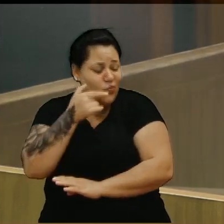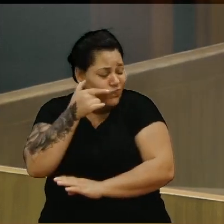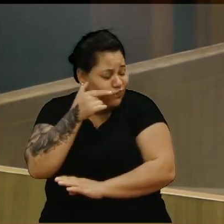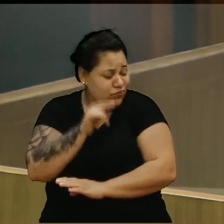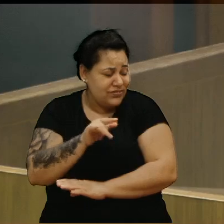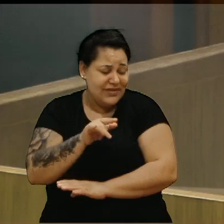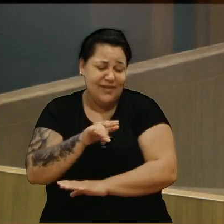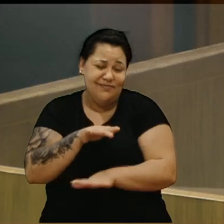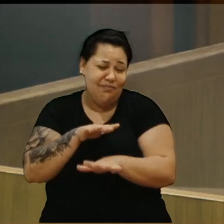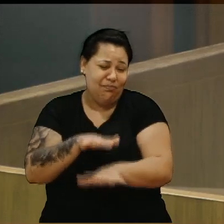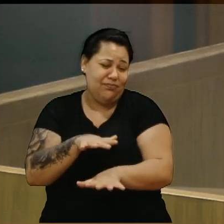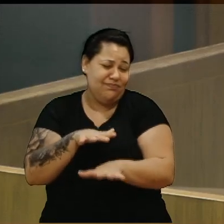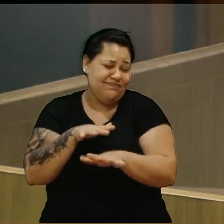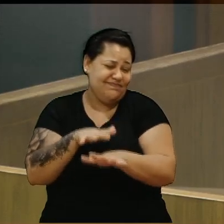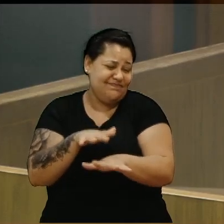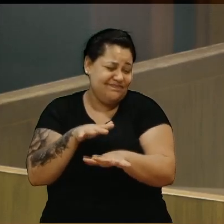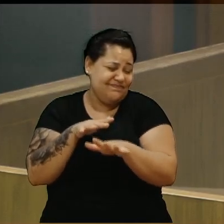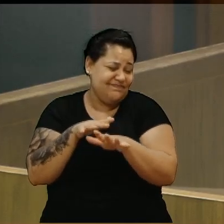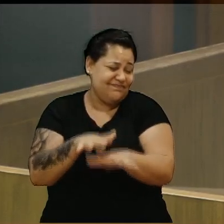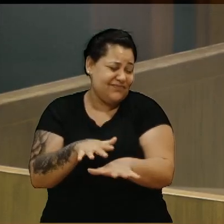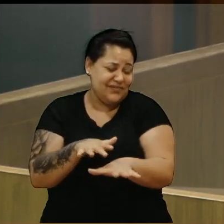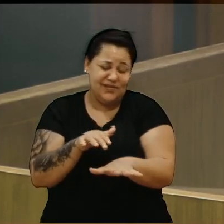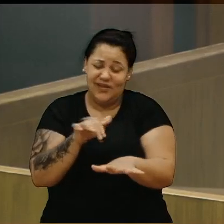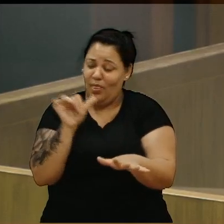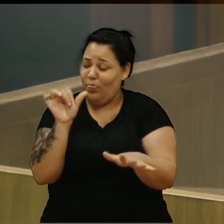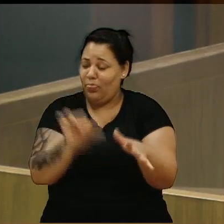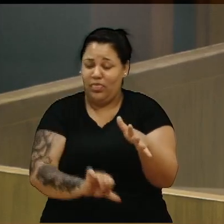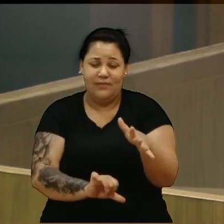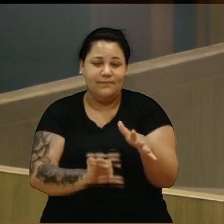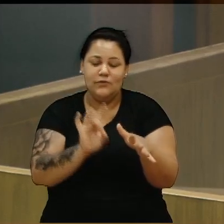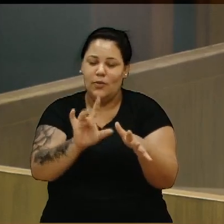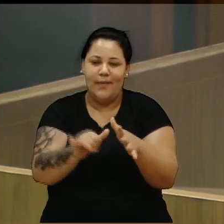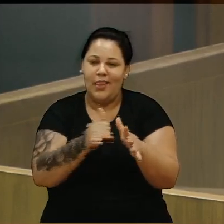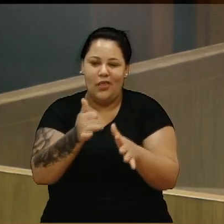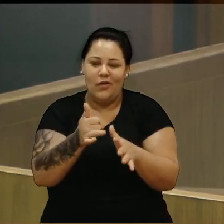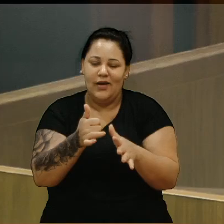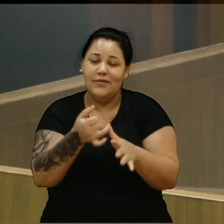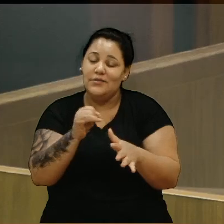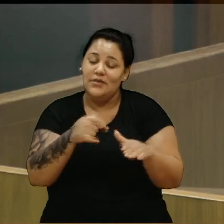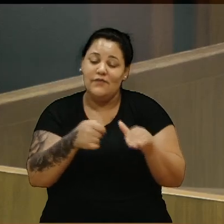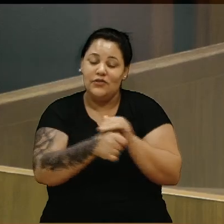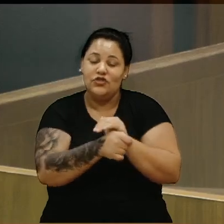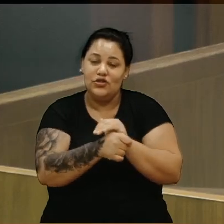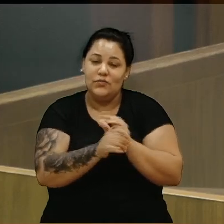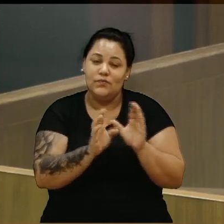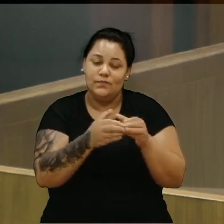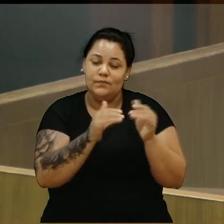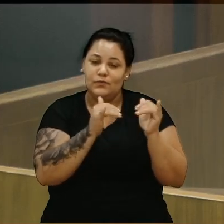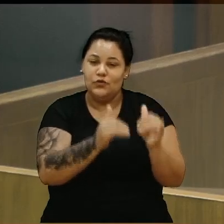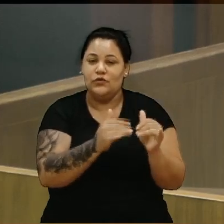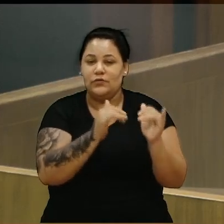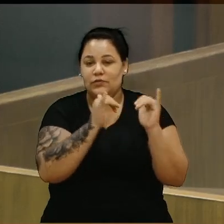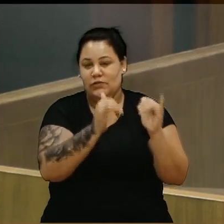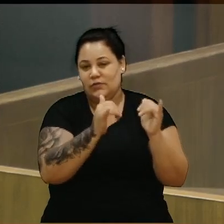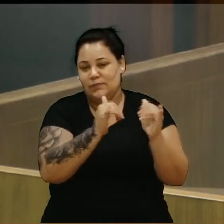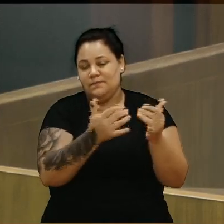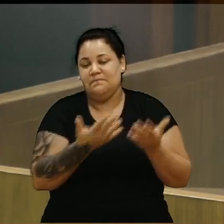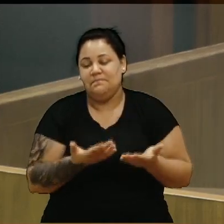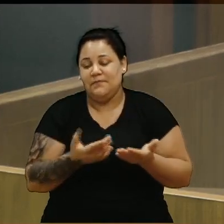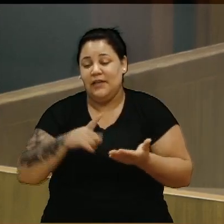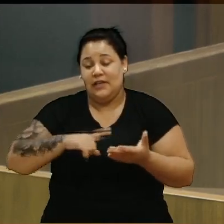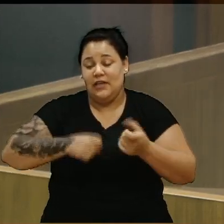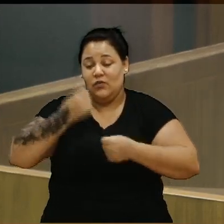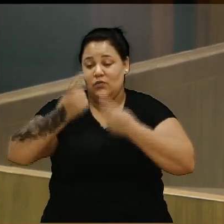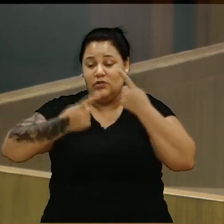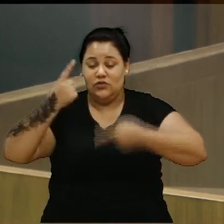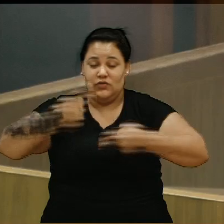andar. E nós só vamos conseguir melhorar, de fato, o trânsito da nossa cidade se nós investirmos em transporte coletivo. E aí tem debates que acontecem pelo Brasil.